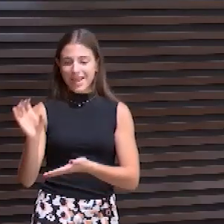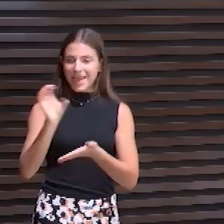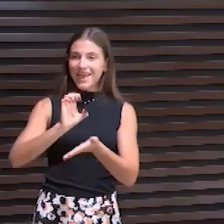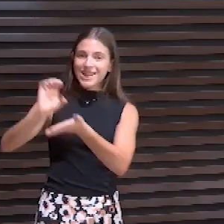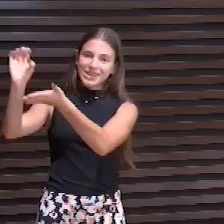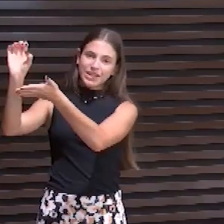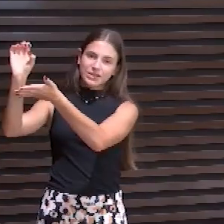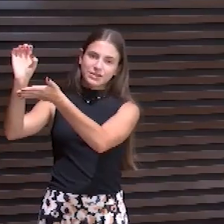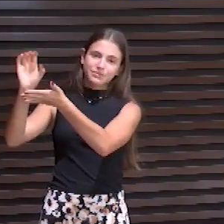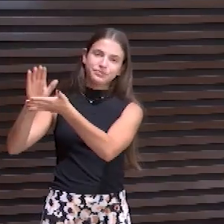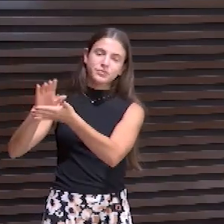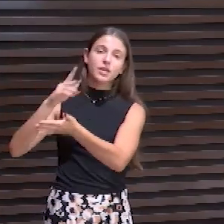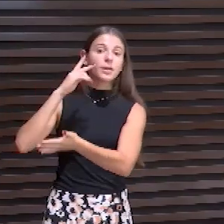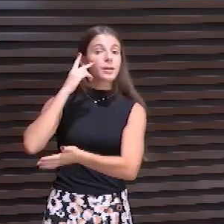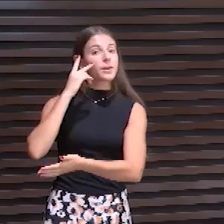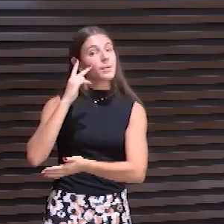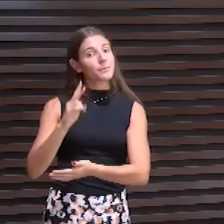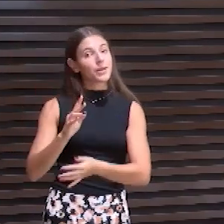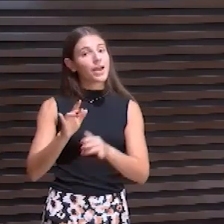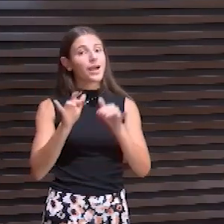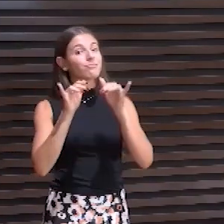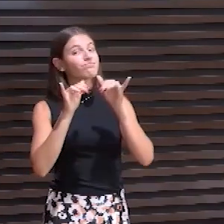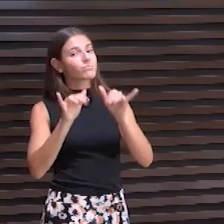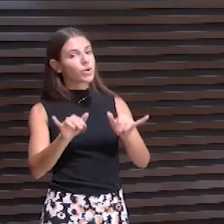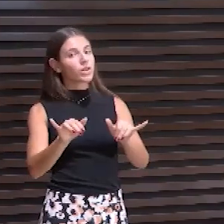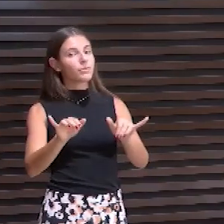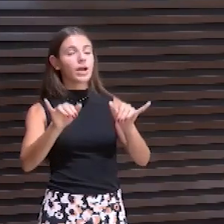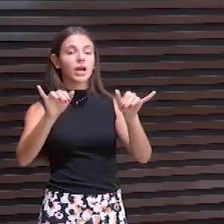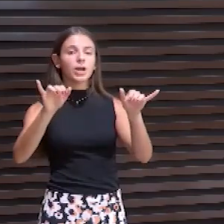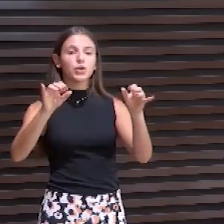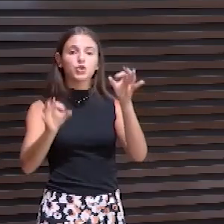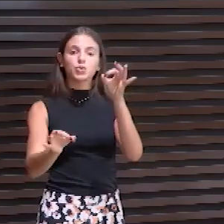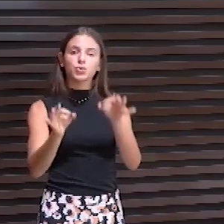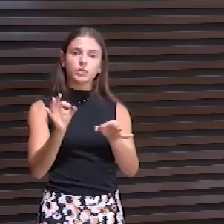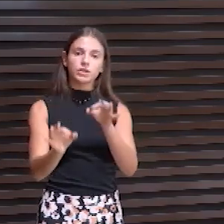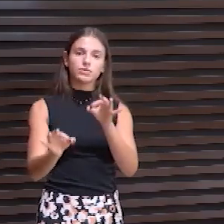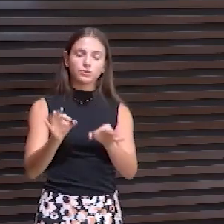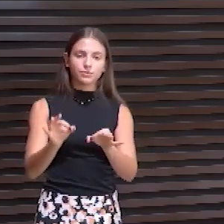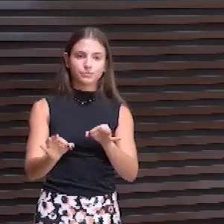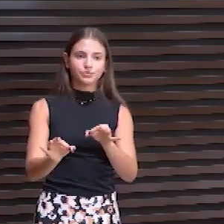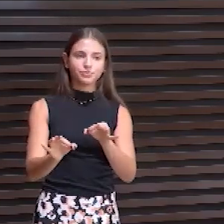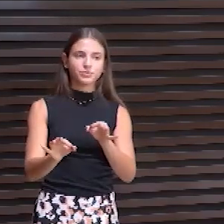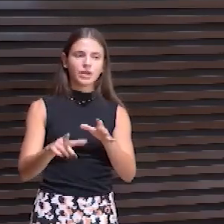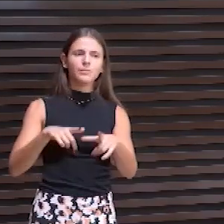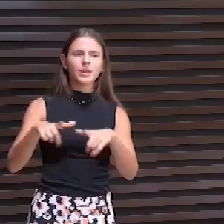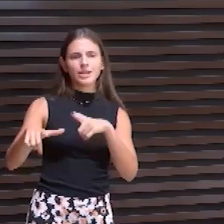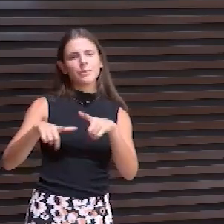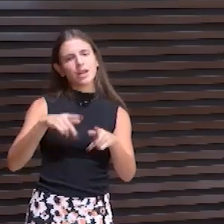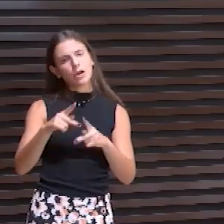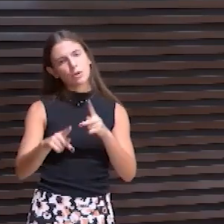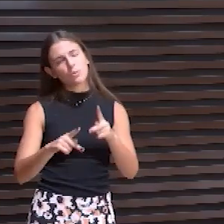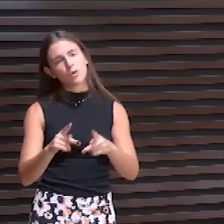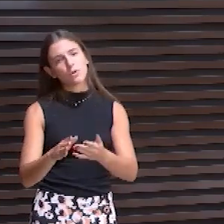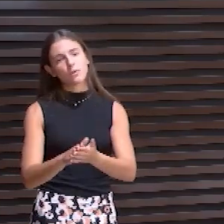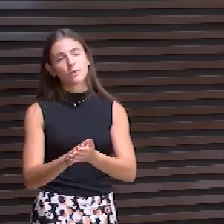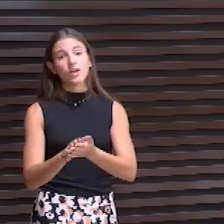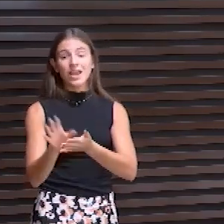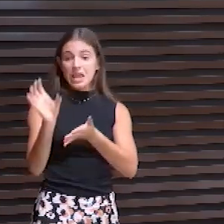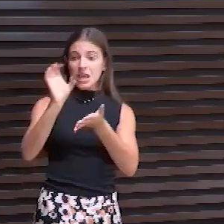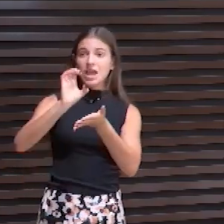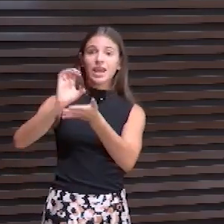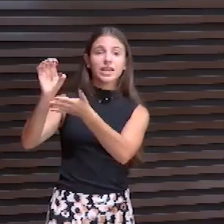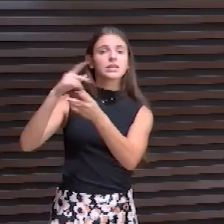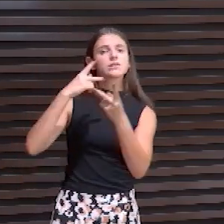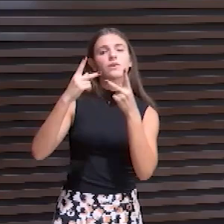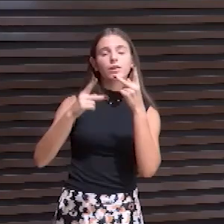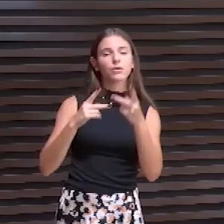Elias para proclamar juízo, para tratar com o seu povo. E Elias diz, não vai chover por